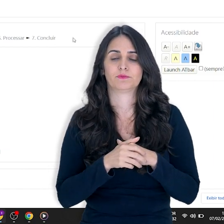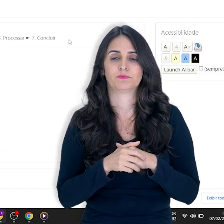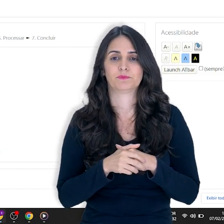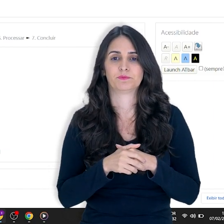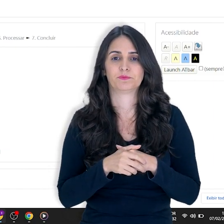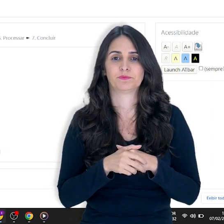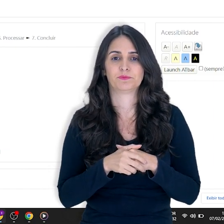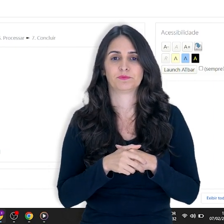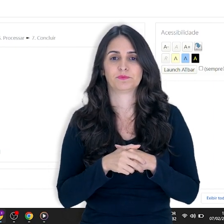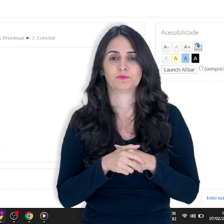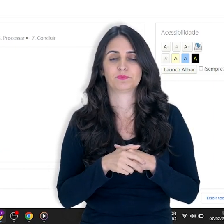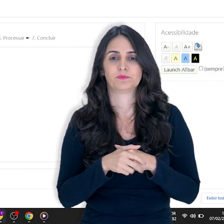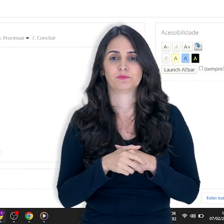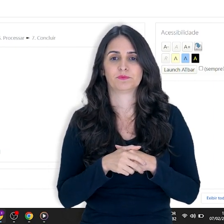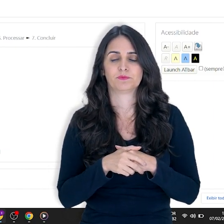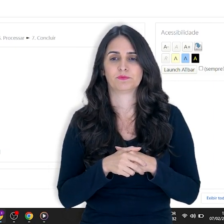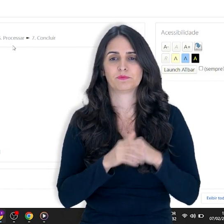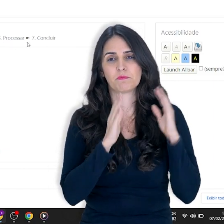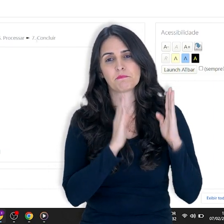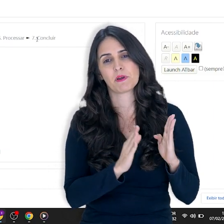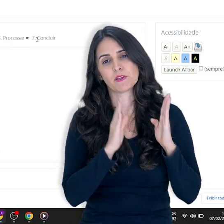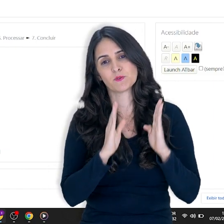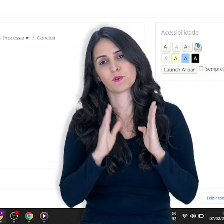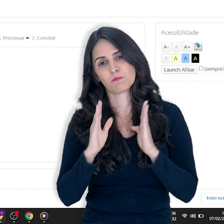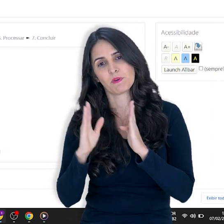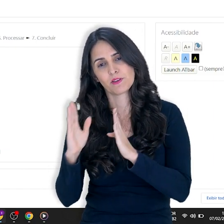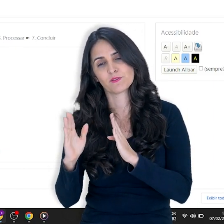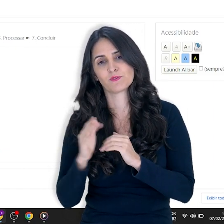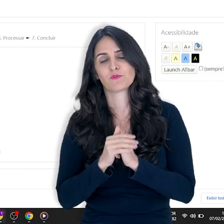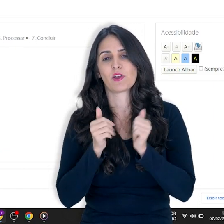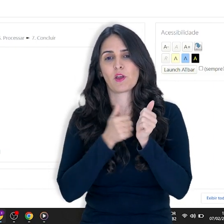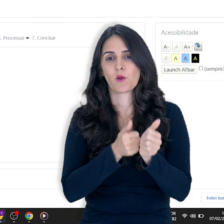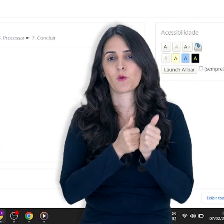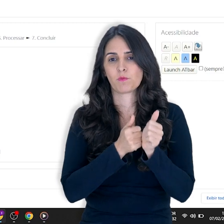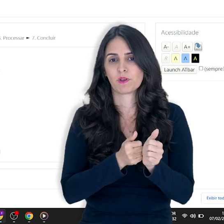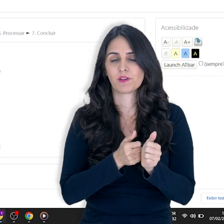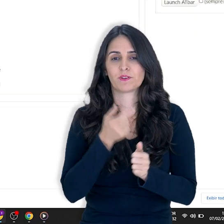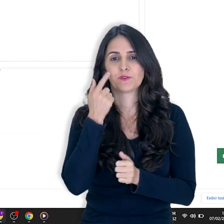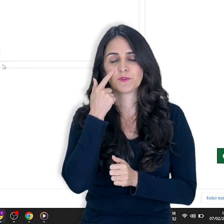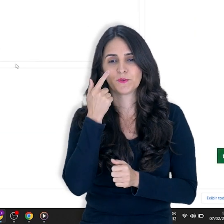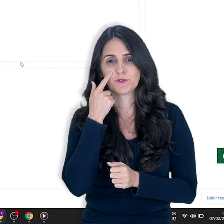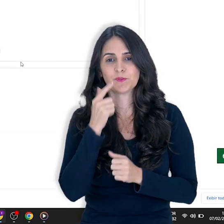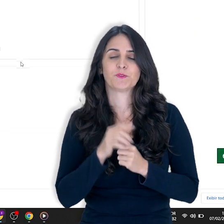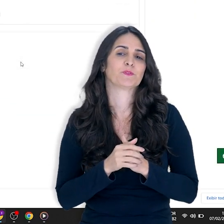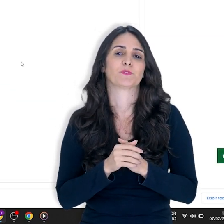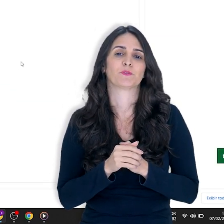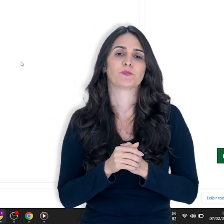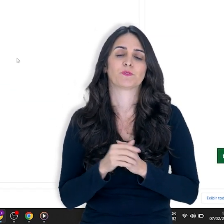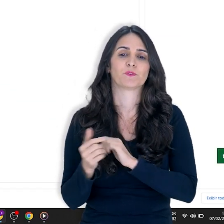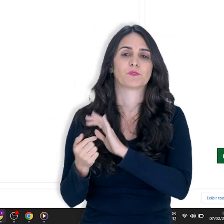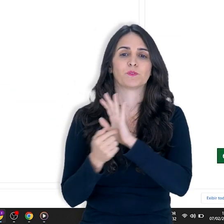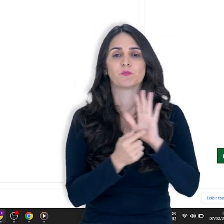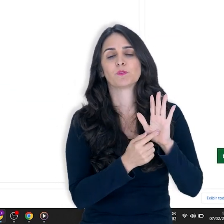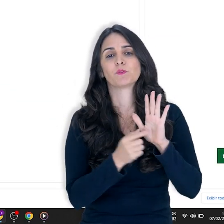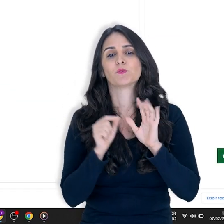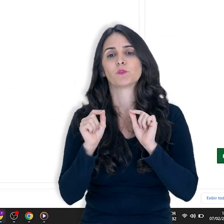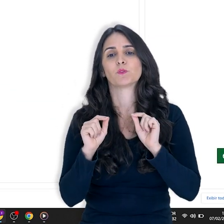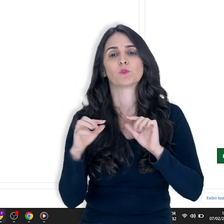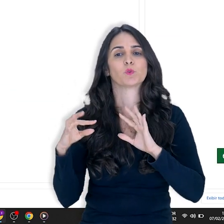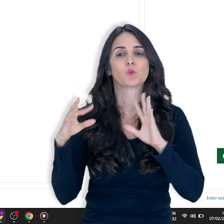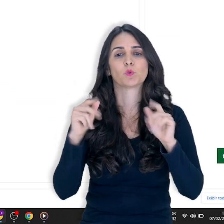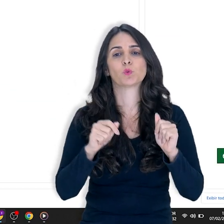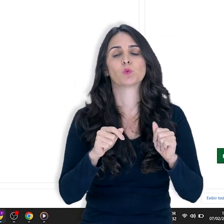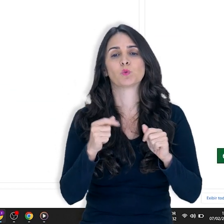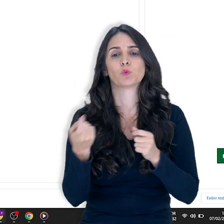da sala. Então a gente vai acompanhando aqui passo a passo. Então vamos dar uma olhada. Você vai ver que aqui